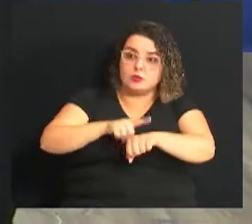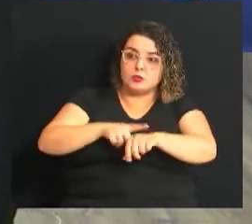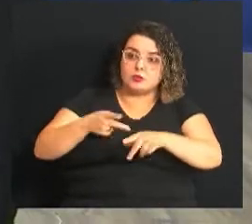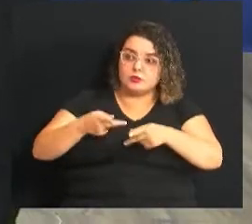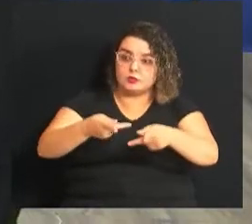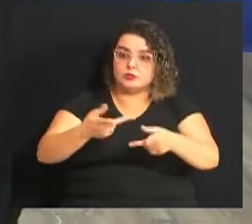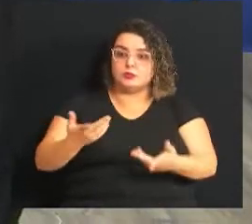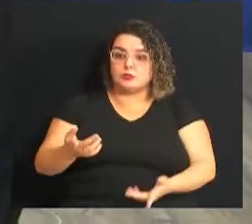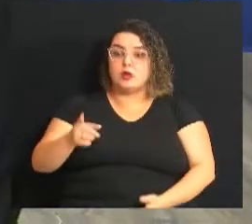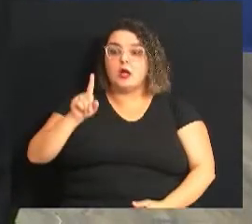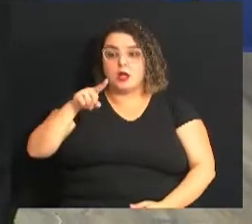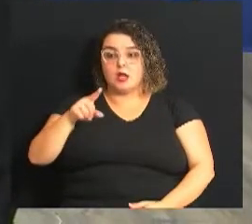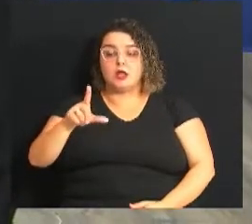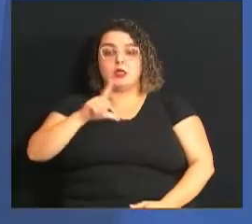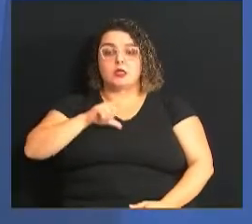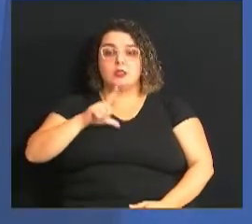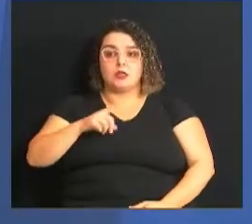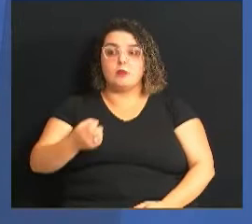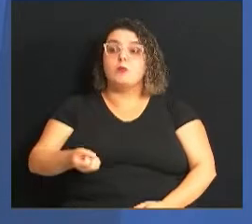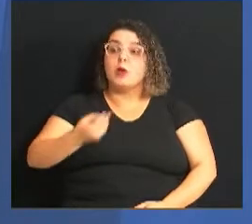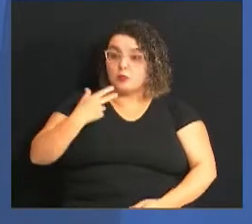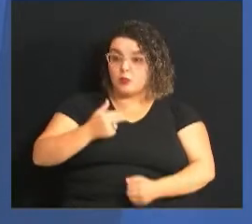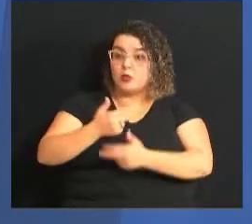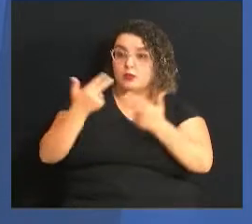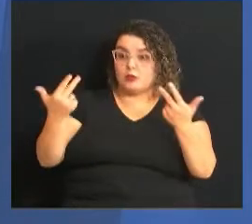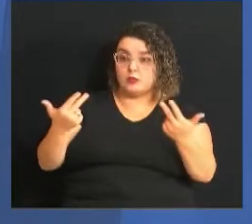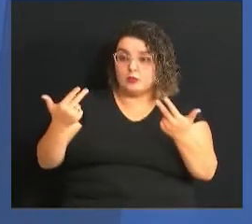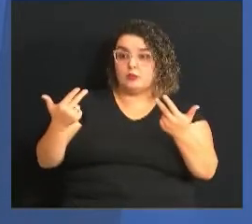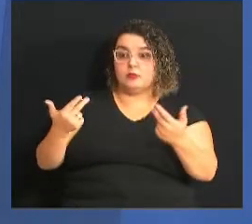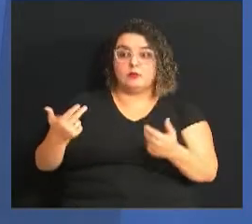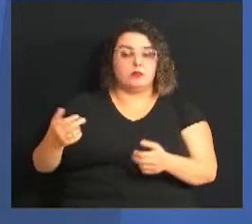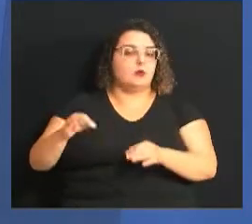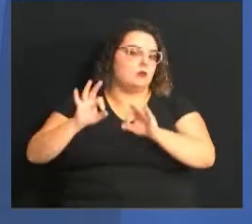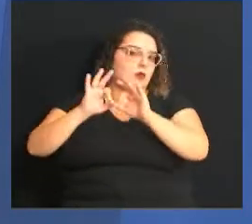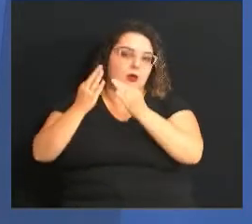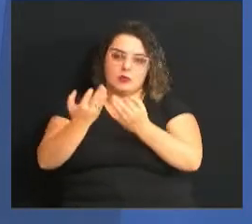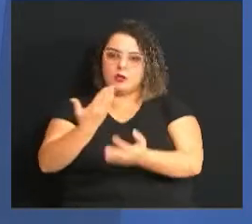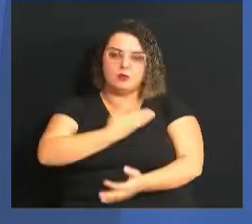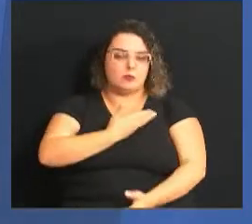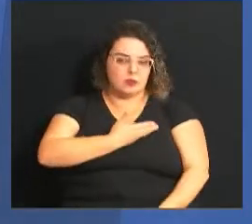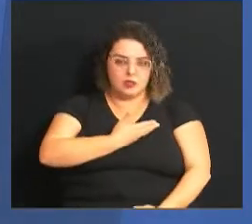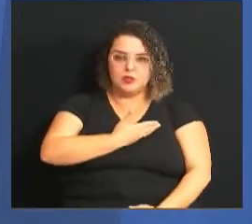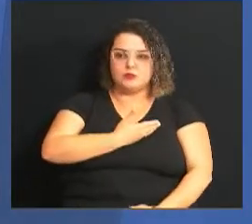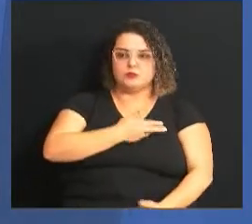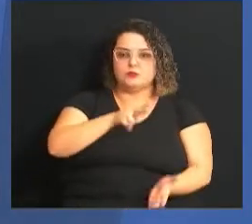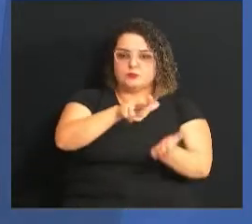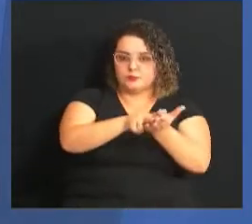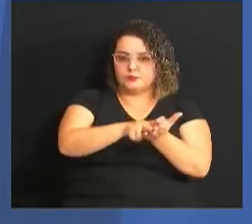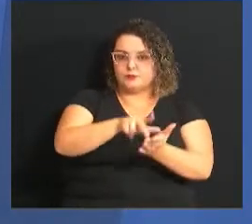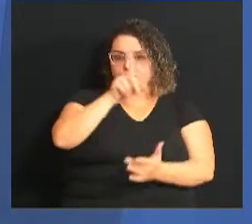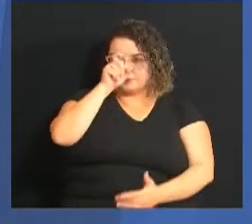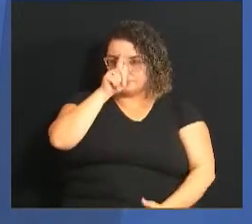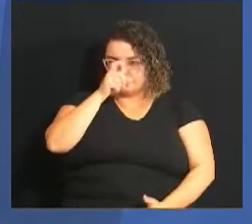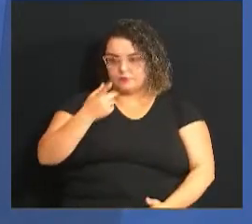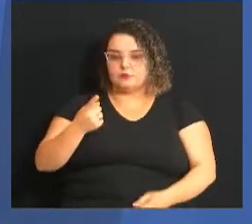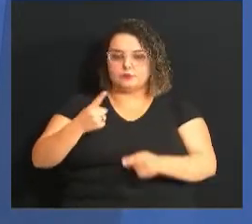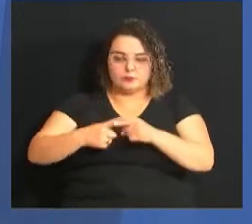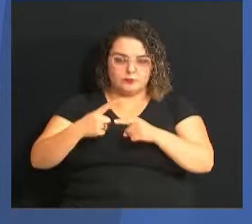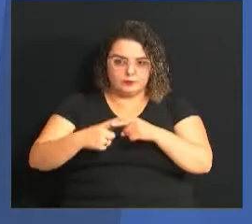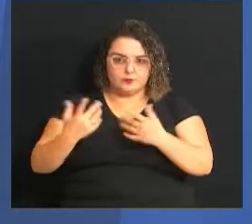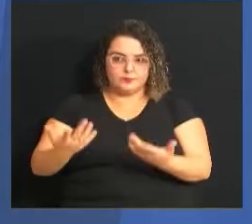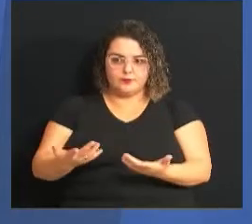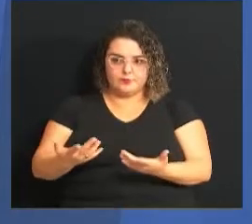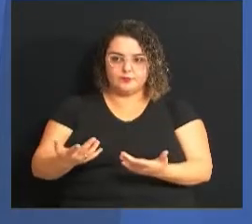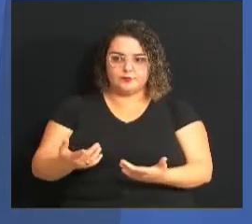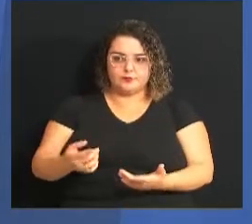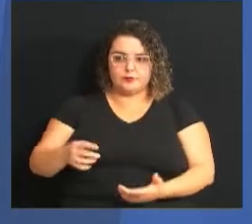Mirna. A gente tem aí uma boa notícia para quem tem um parente, algum amigo, alguém internado lá no hospital. Por quê? A partir